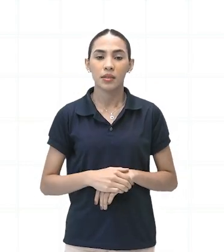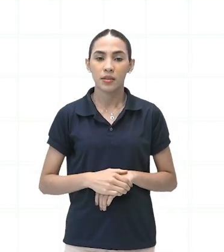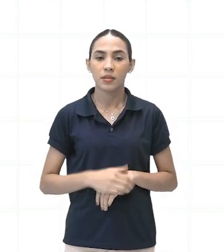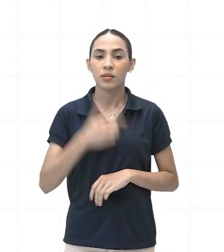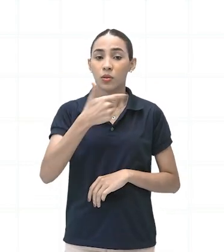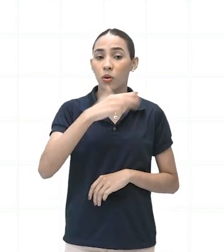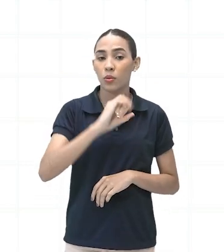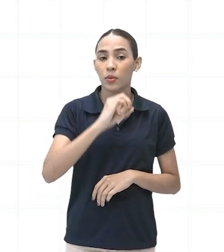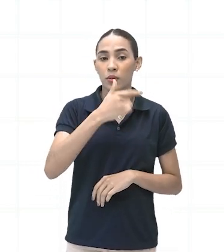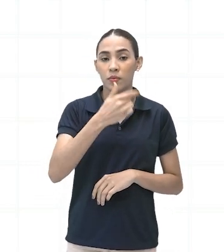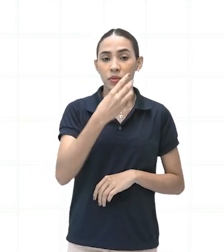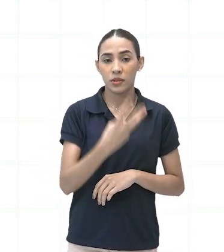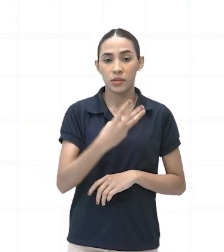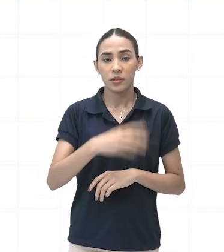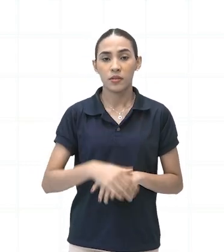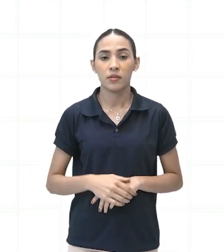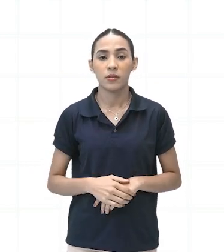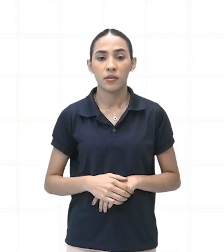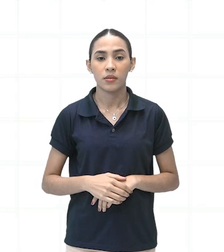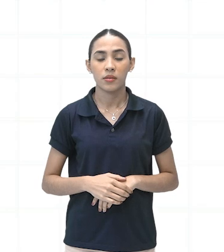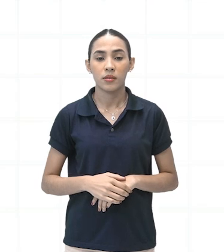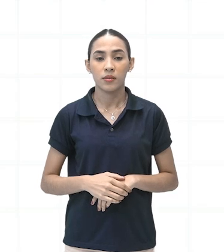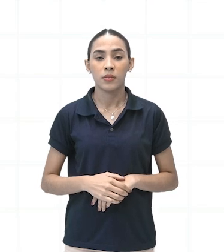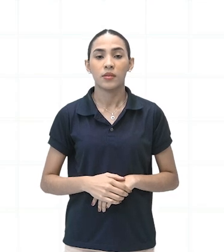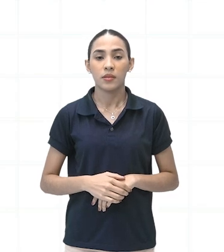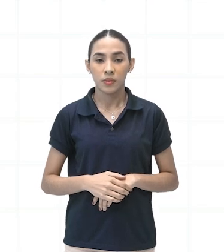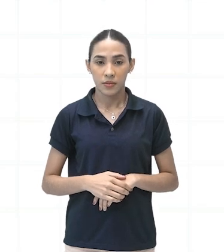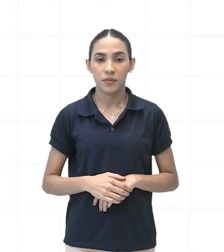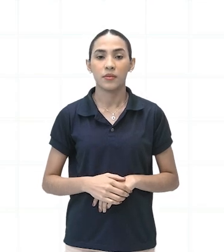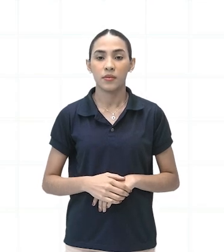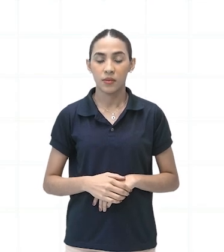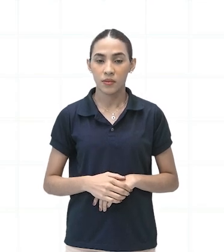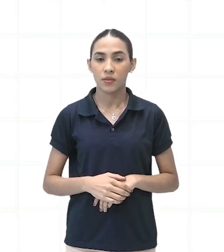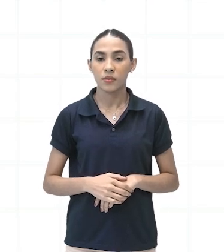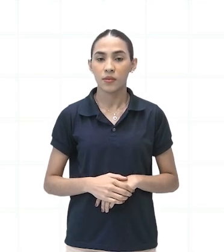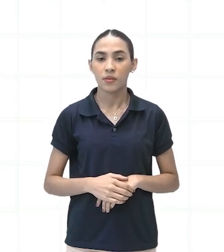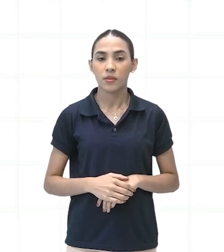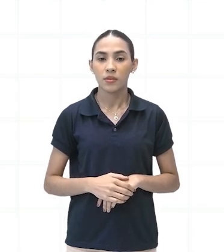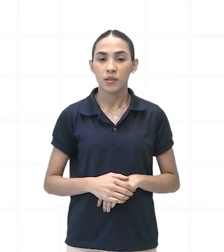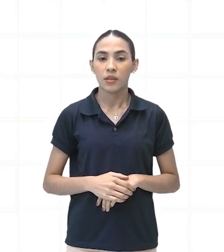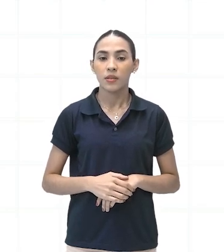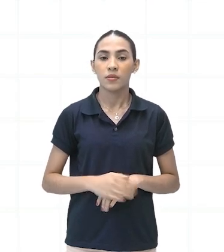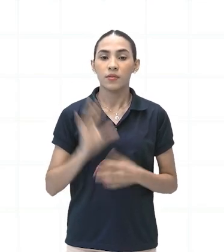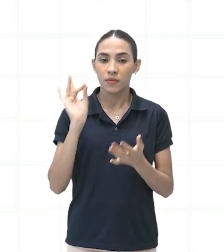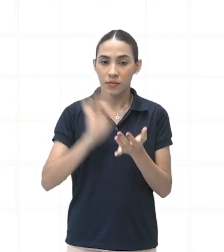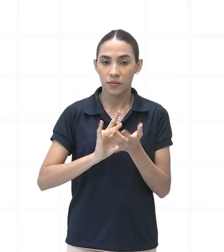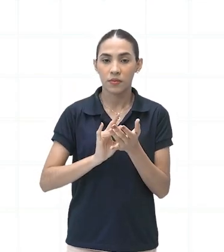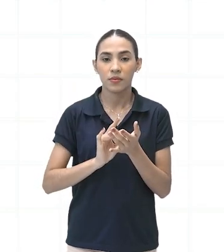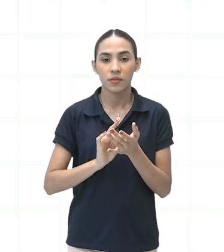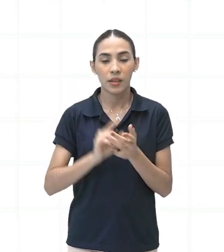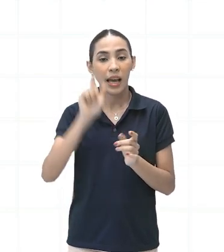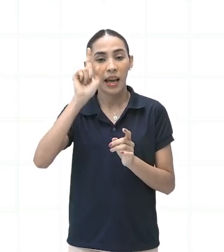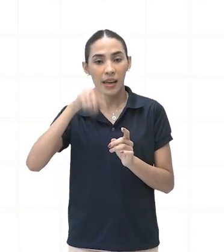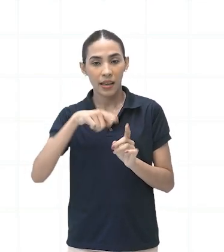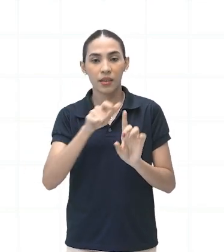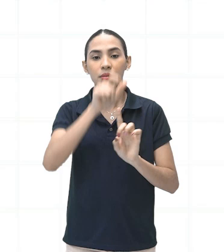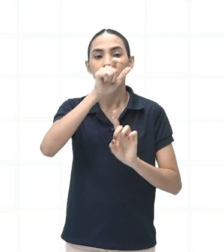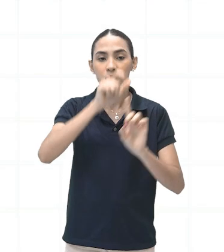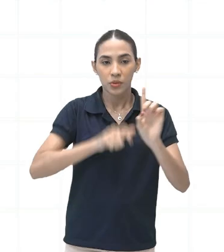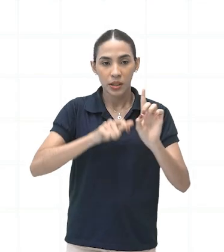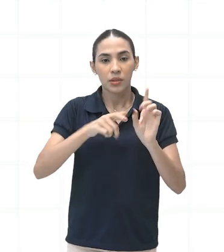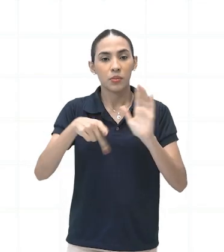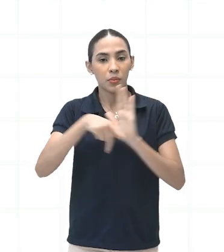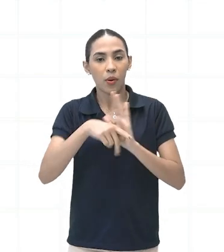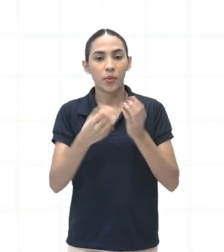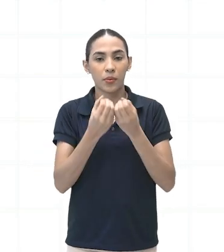Climáticas de 2023. exatamente aí o nosso sujeito